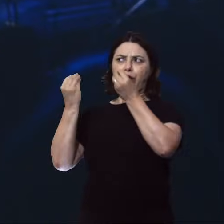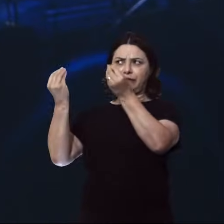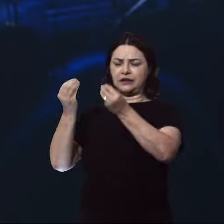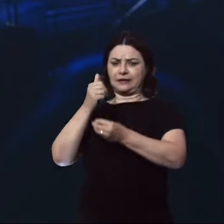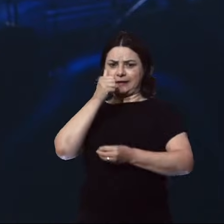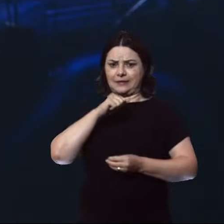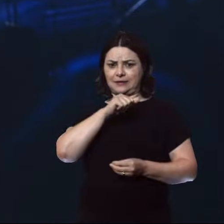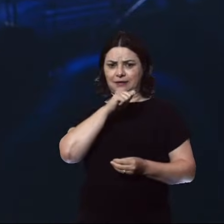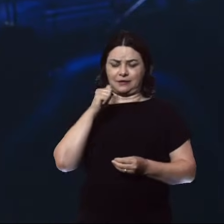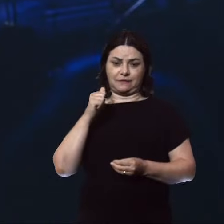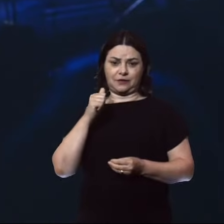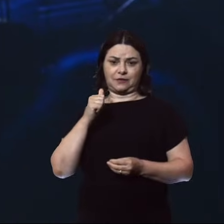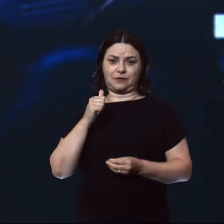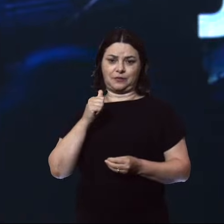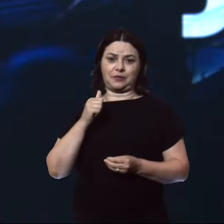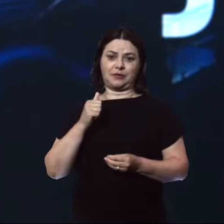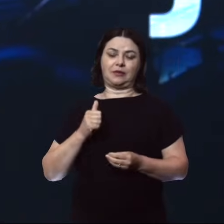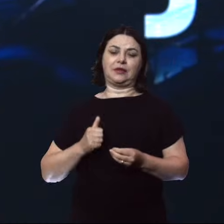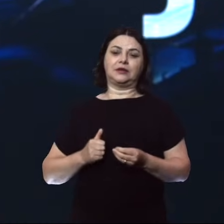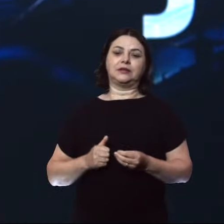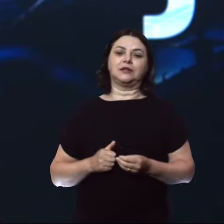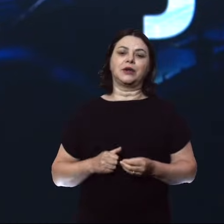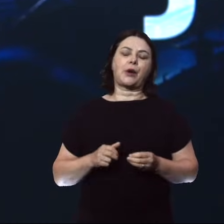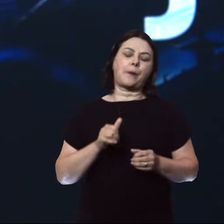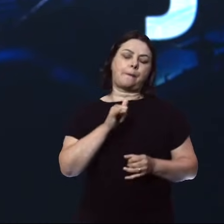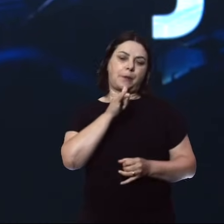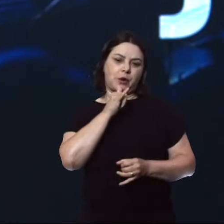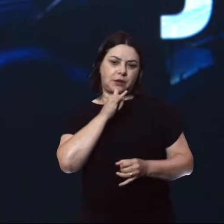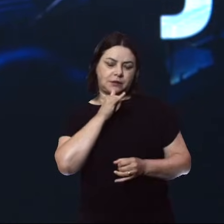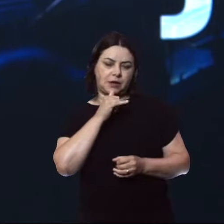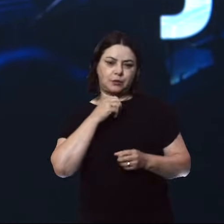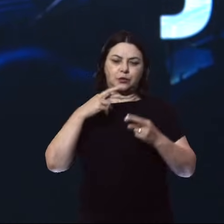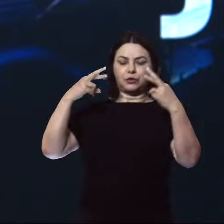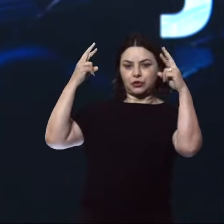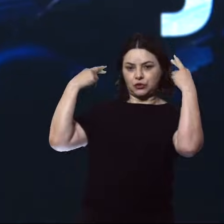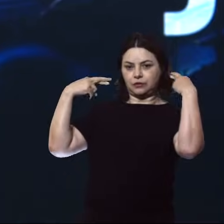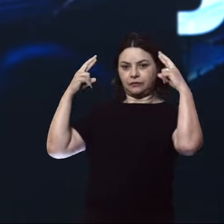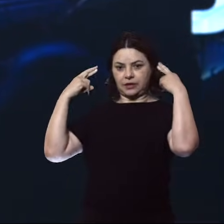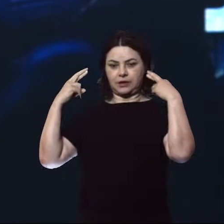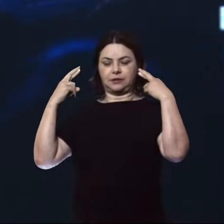dos sacrifícios vivos que Deus quer que sejamos. Amém?